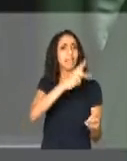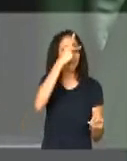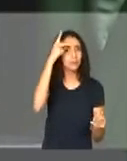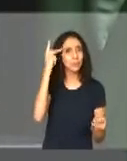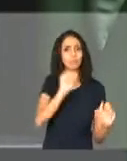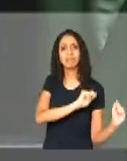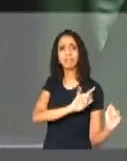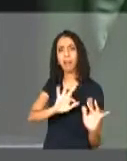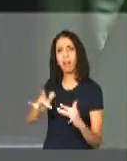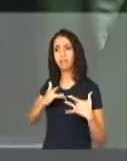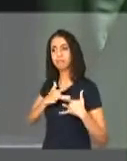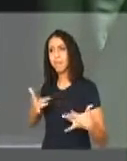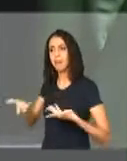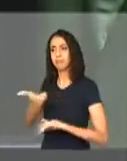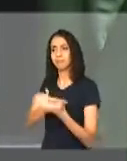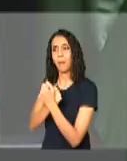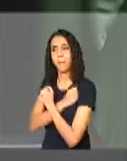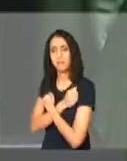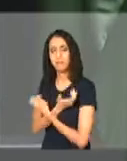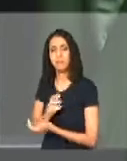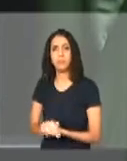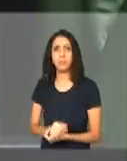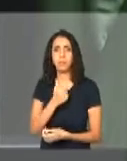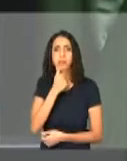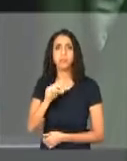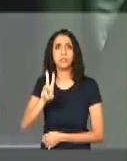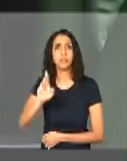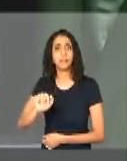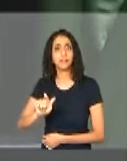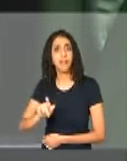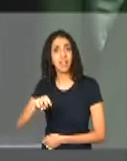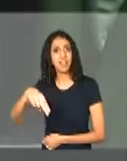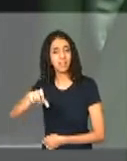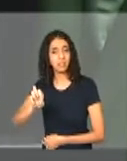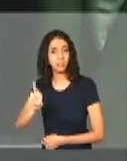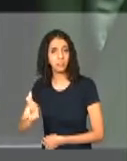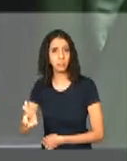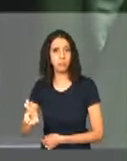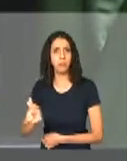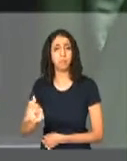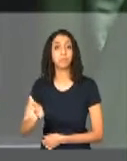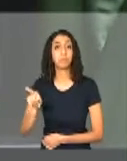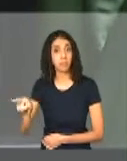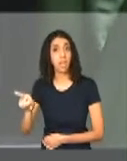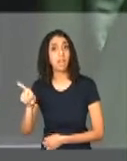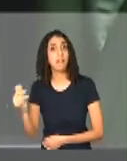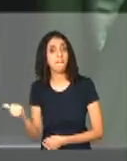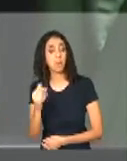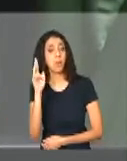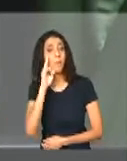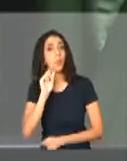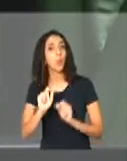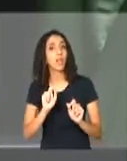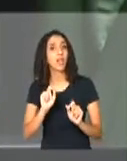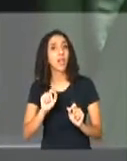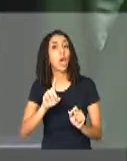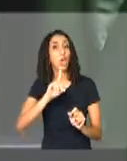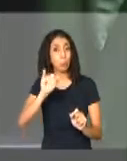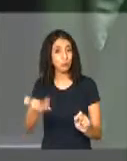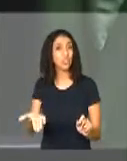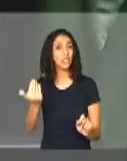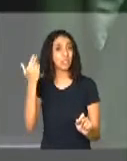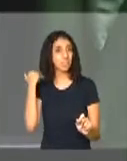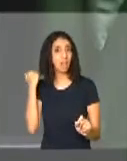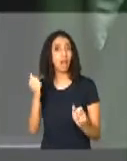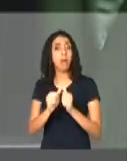prestar solidariedade. Wagner Diniz lembrou que no dia do acidente a sirene não